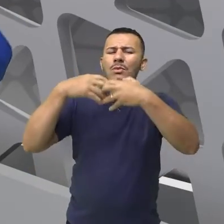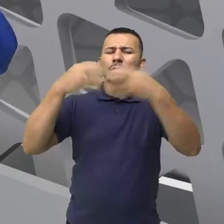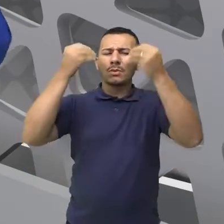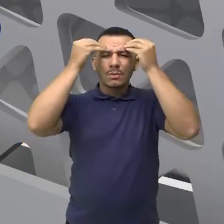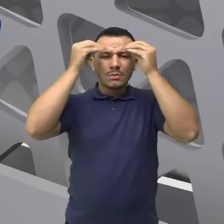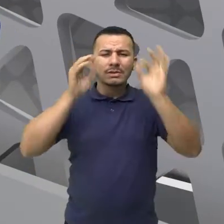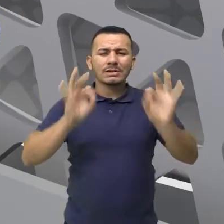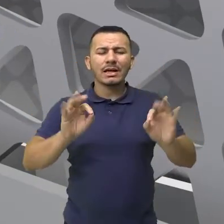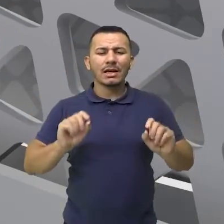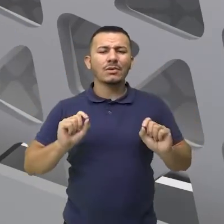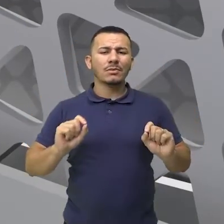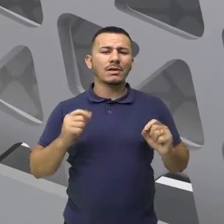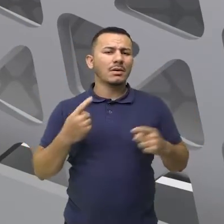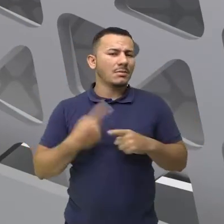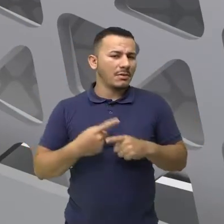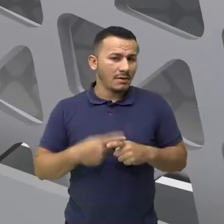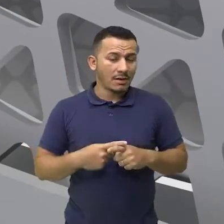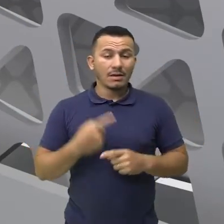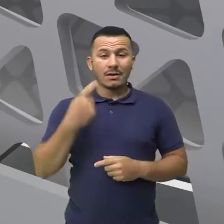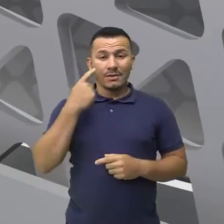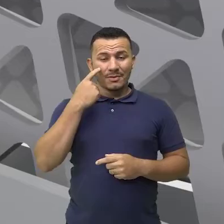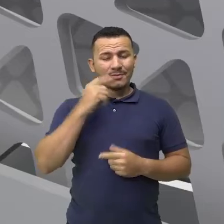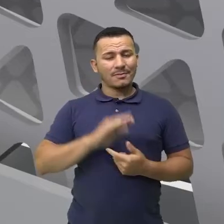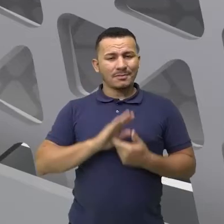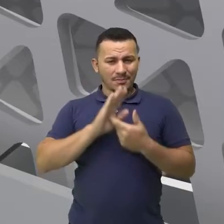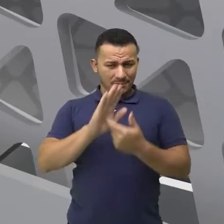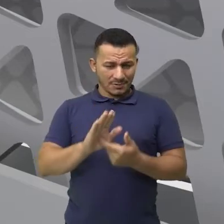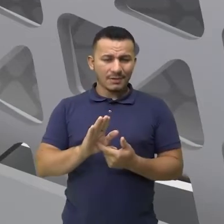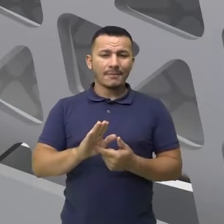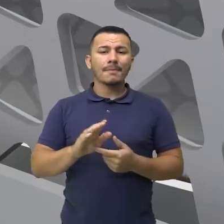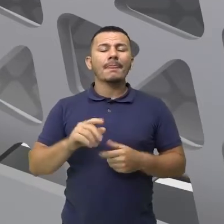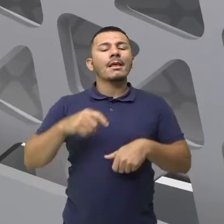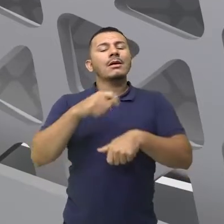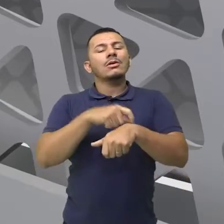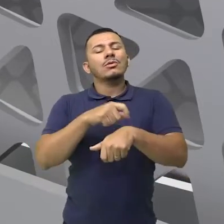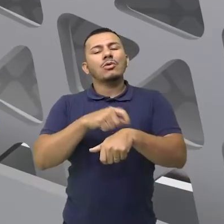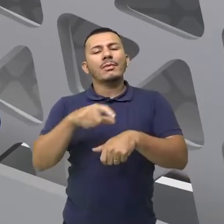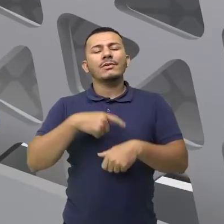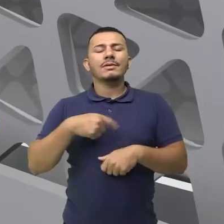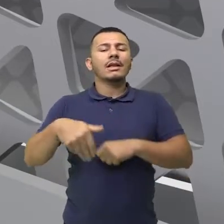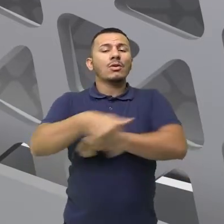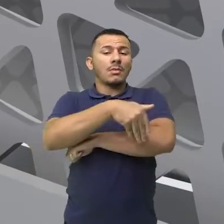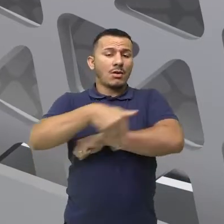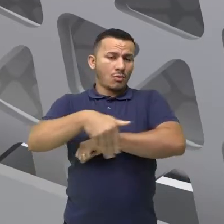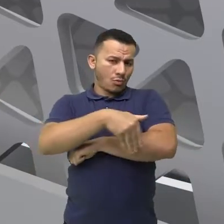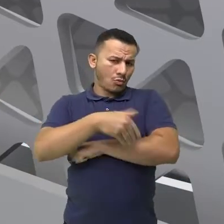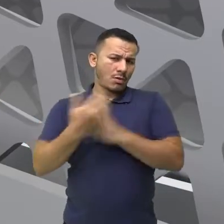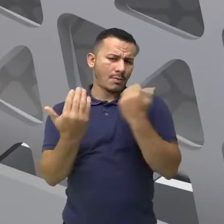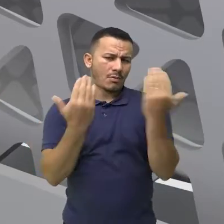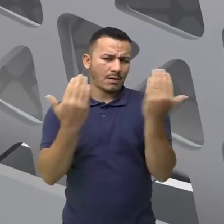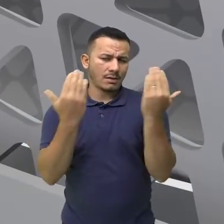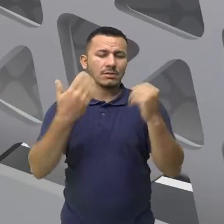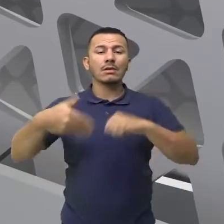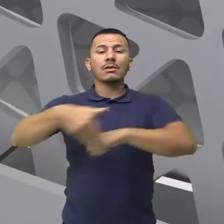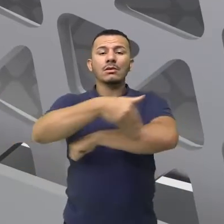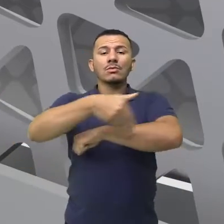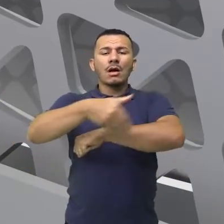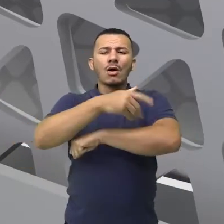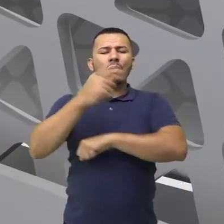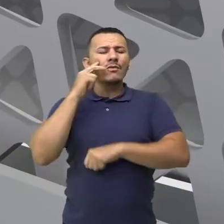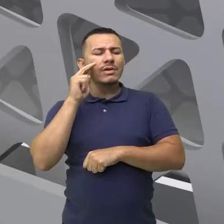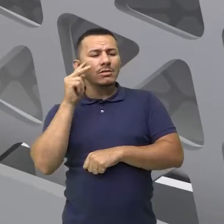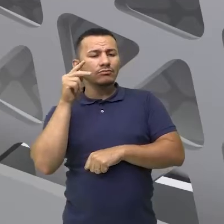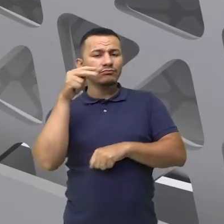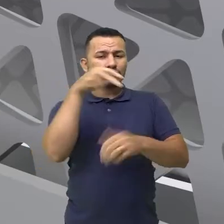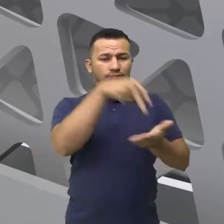cabeça? Um exemplo bem prático, pessoal, disso é quando você entra em uma rua, né? Quando nós entramos em uma